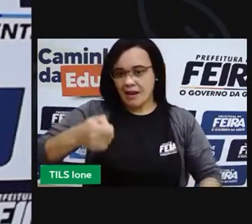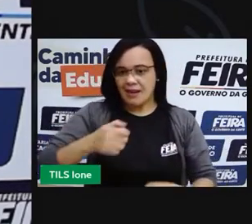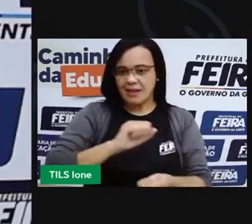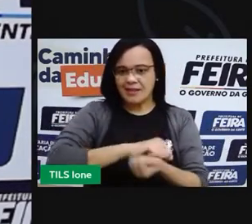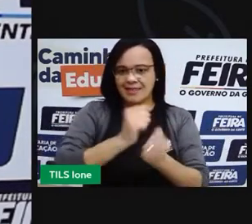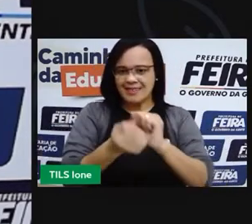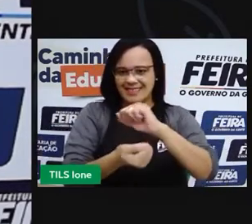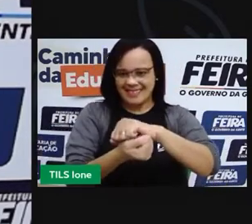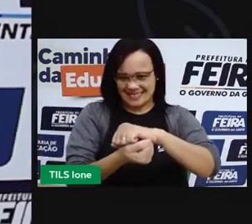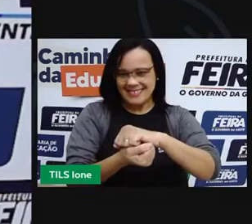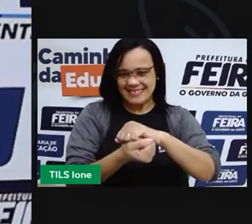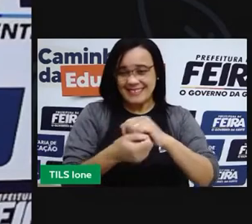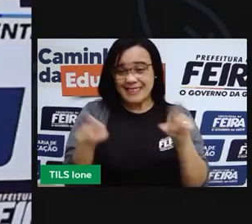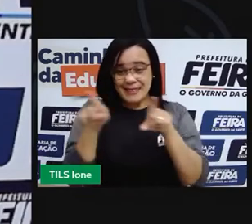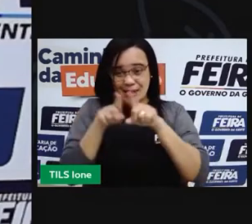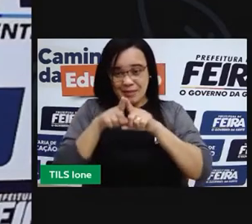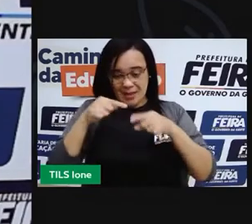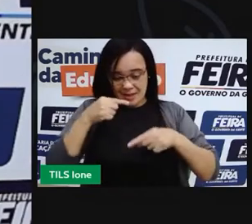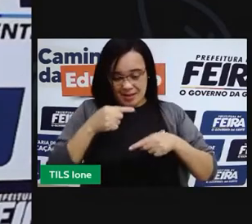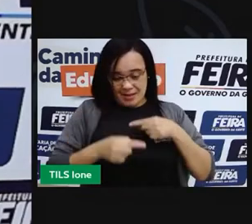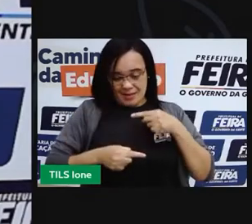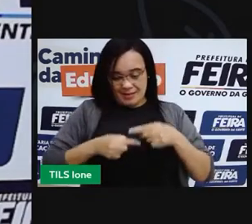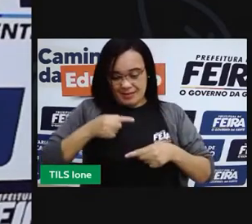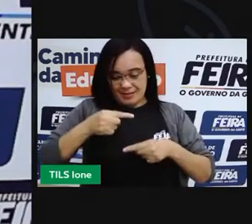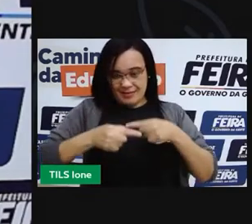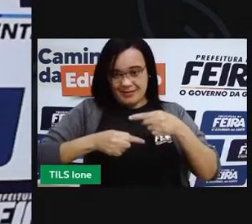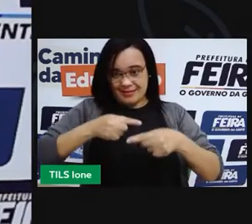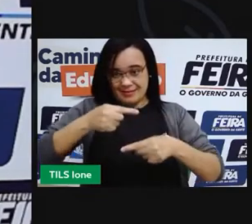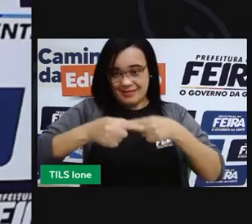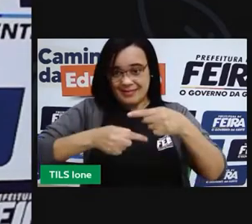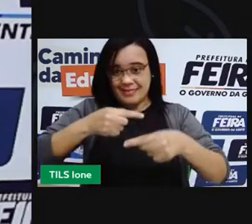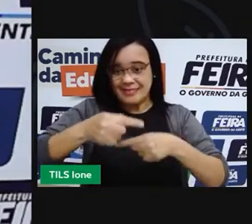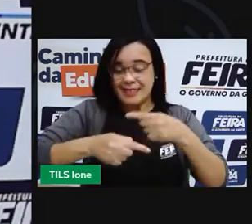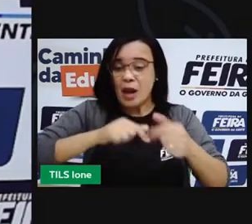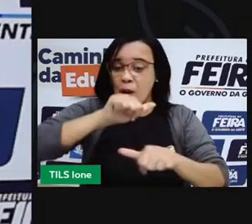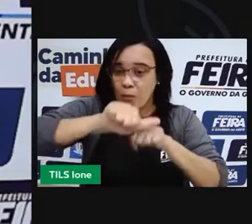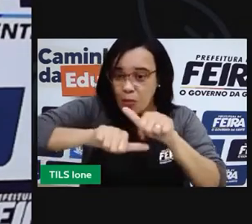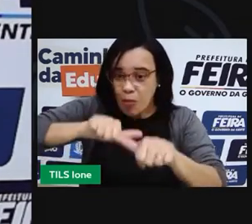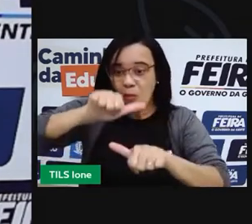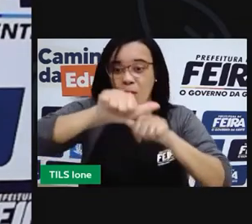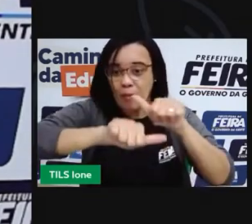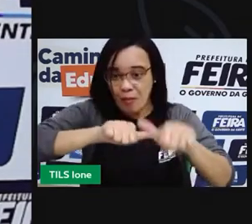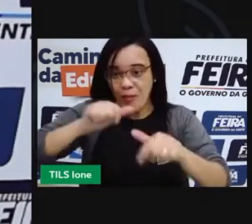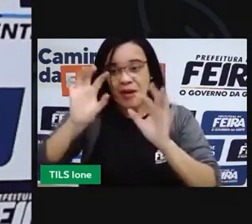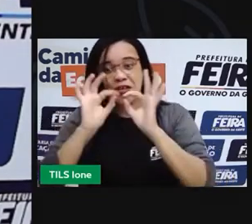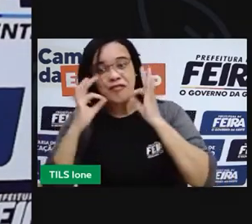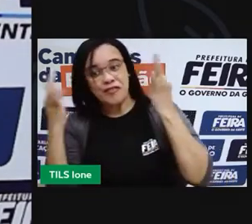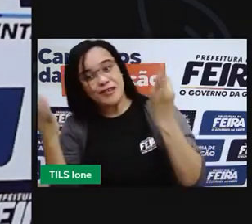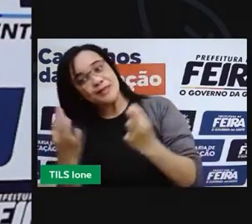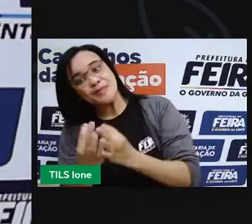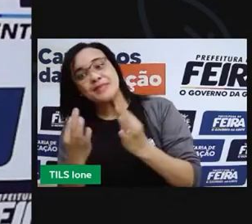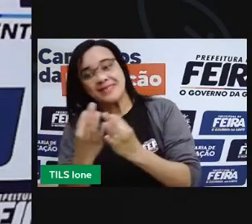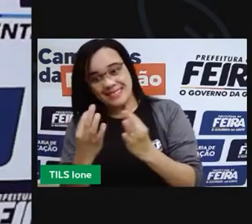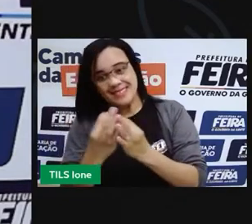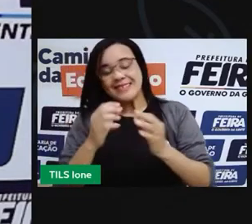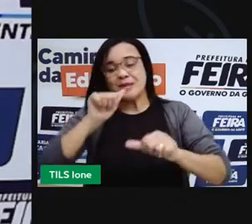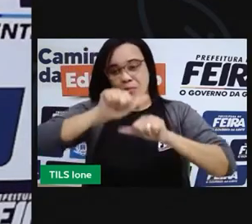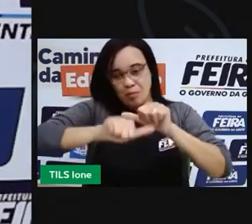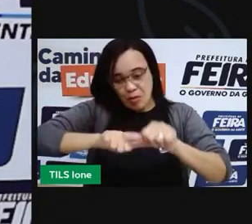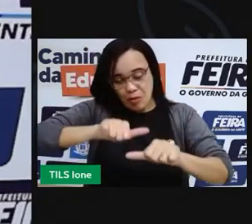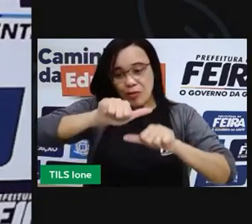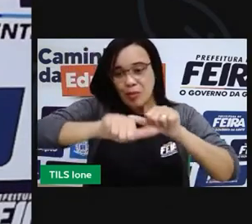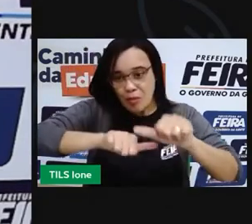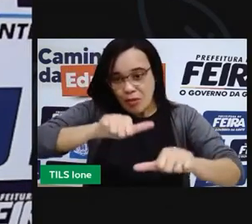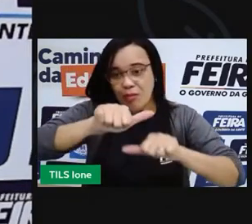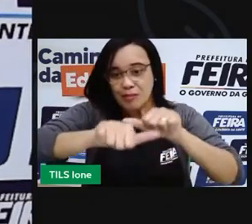de uma geração para outra, na maneira de contar, porque ela é de